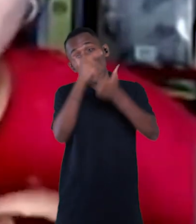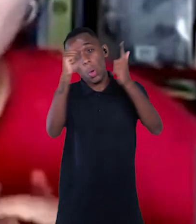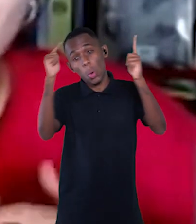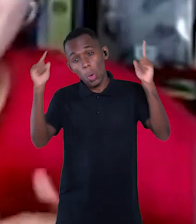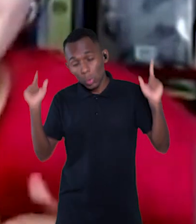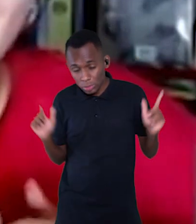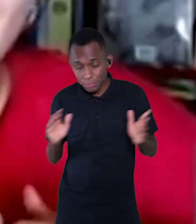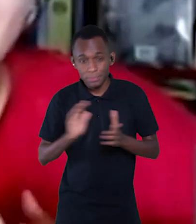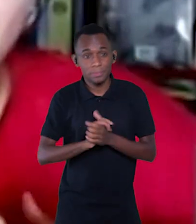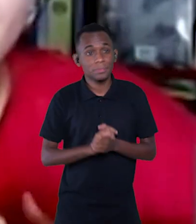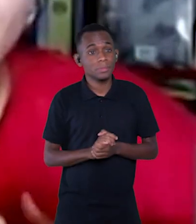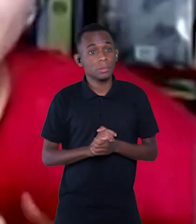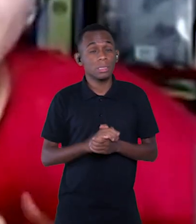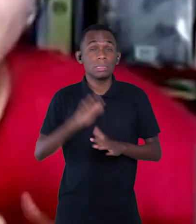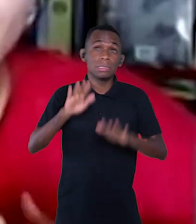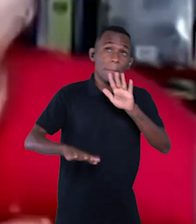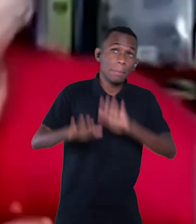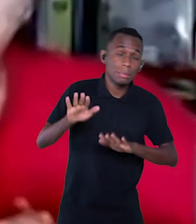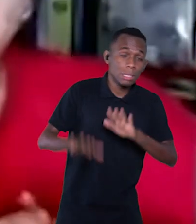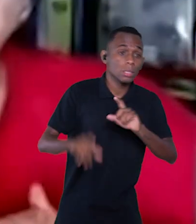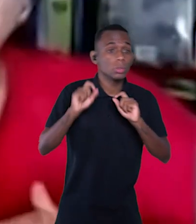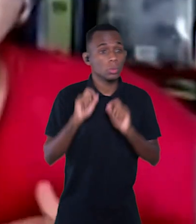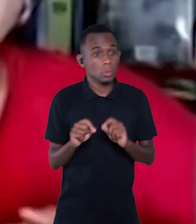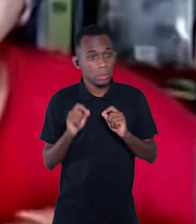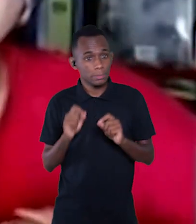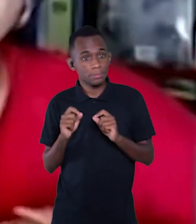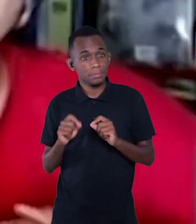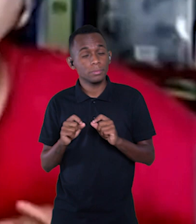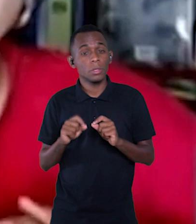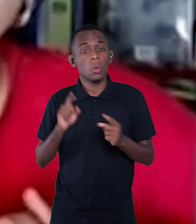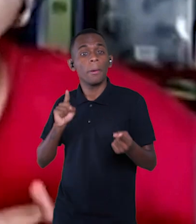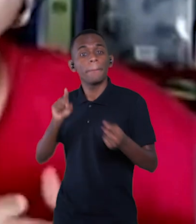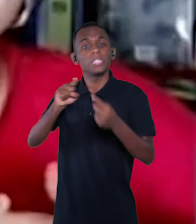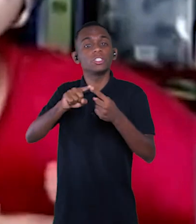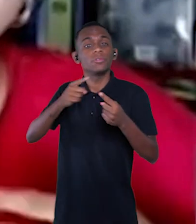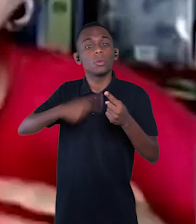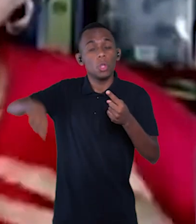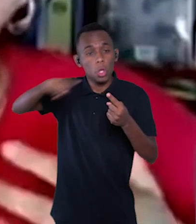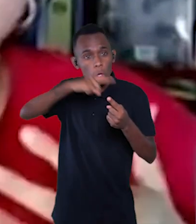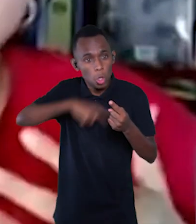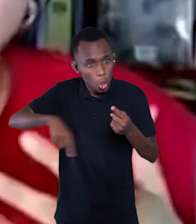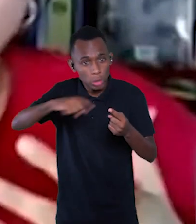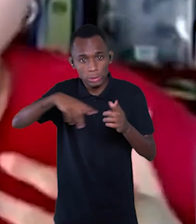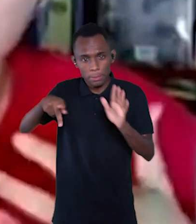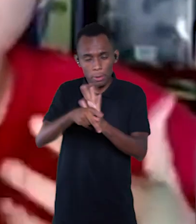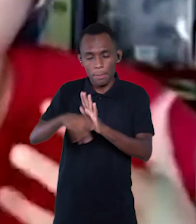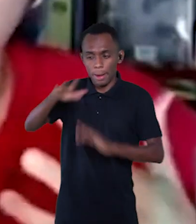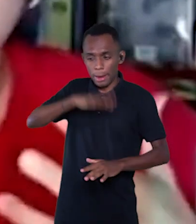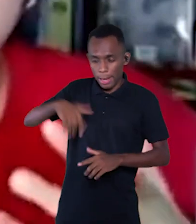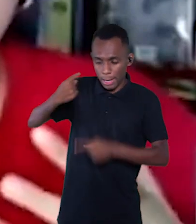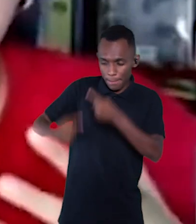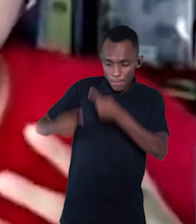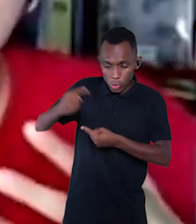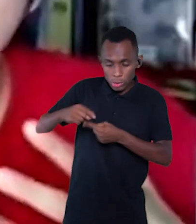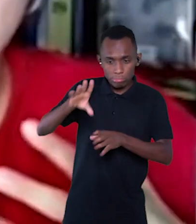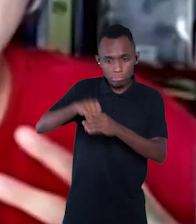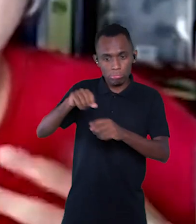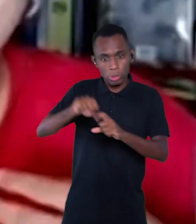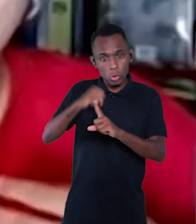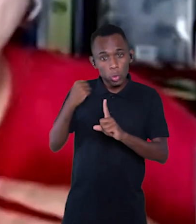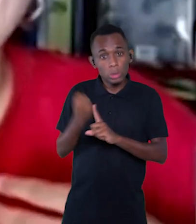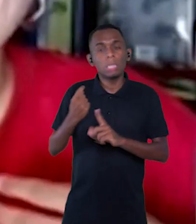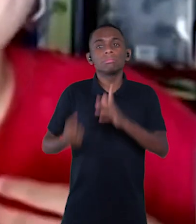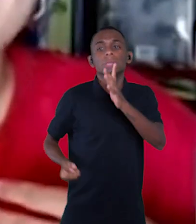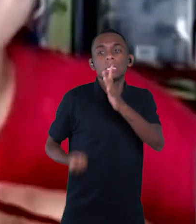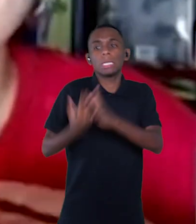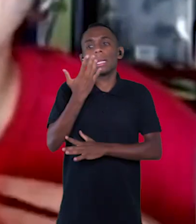do que a gente imagina. Talvez seja uma missão nossa, como agentes políticos dentro dessa